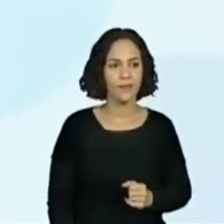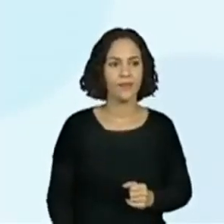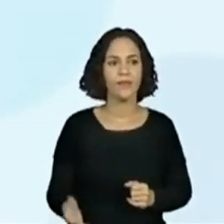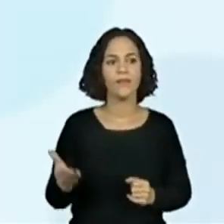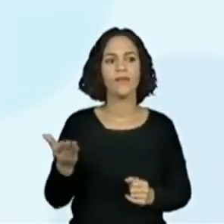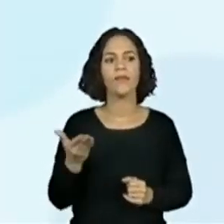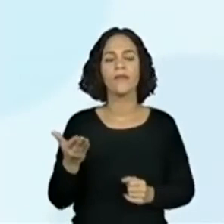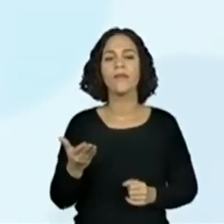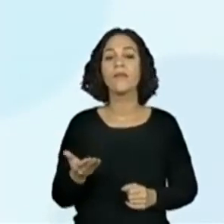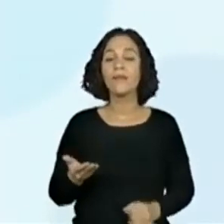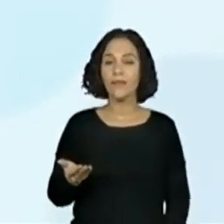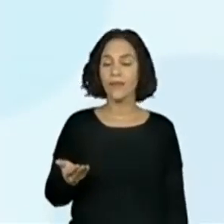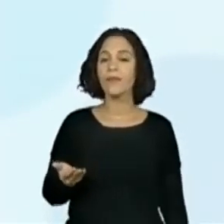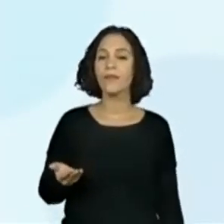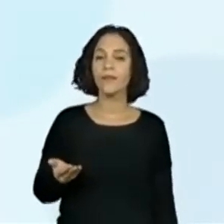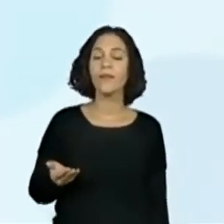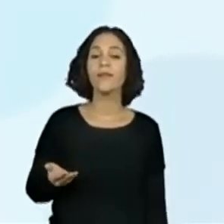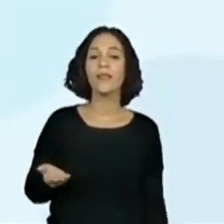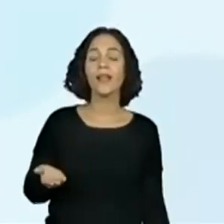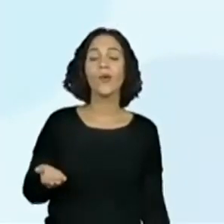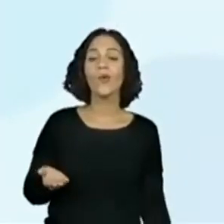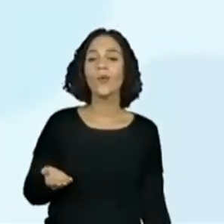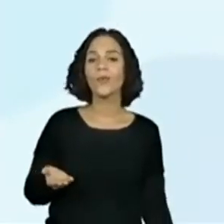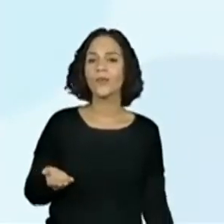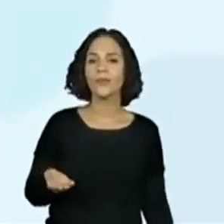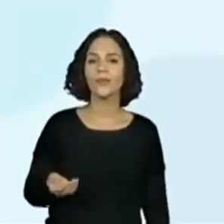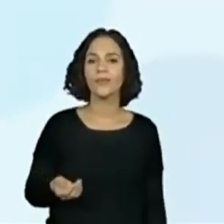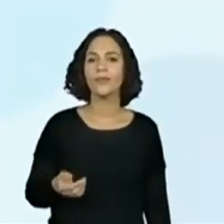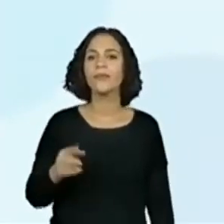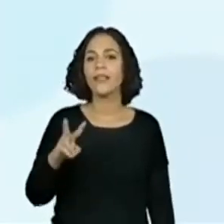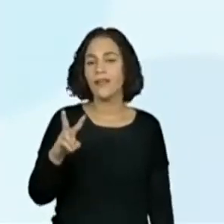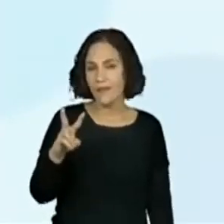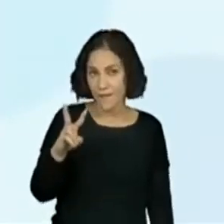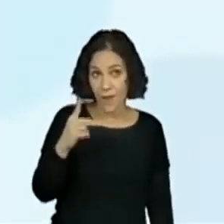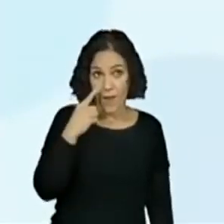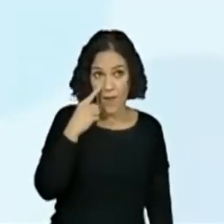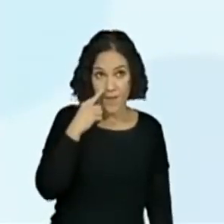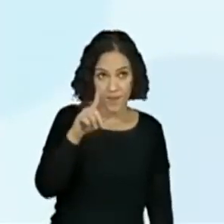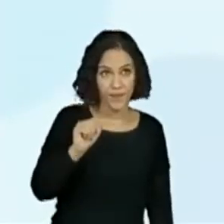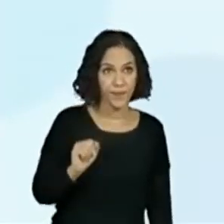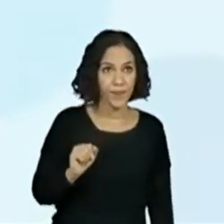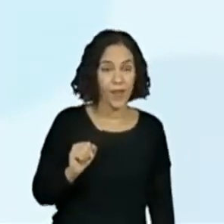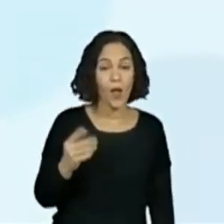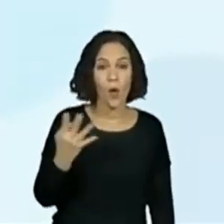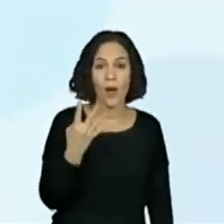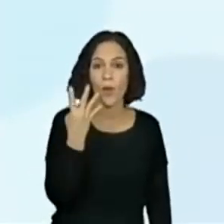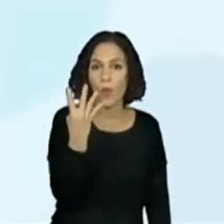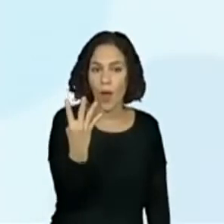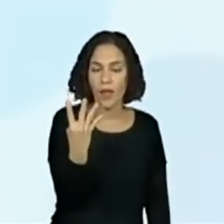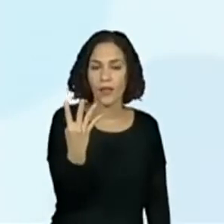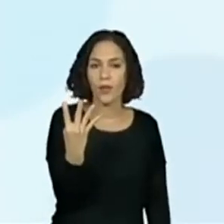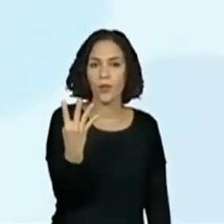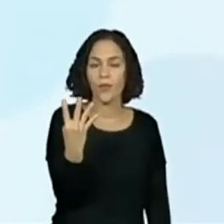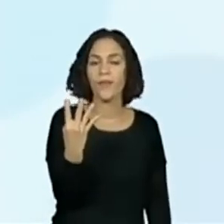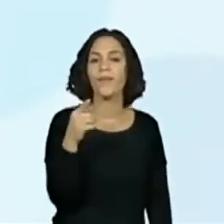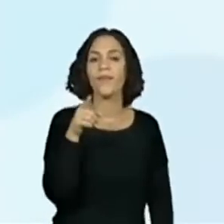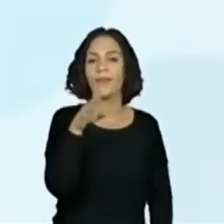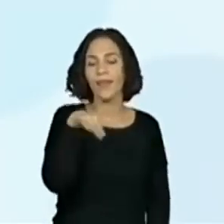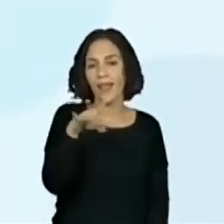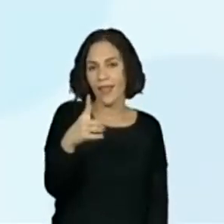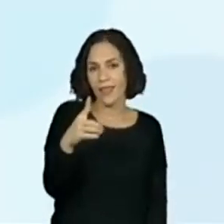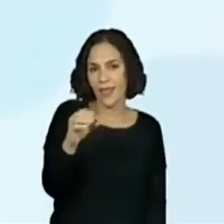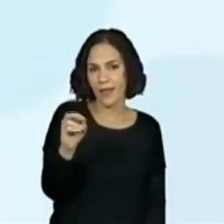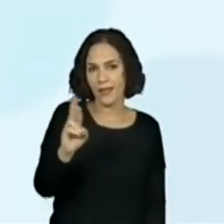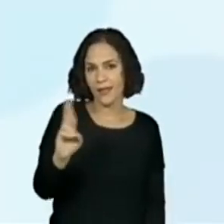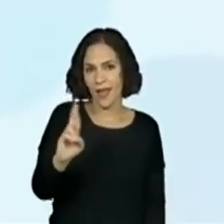melhor até para vocês observarem e acompanhar o que a professora vai explicar. Olha só. Aqui, ó. Vamos até passar um tracinho